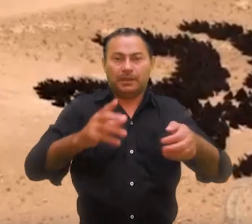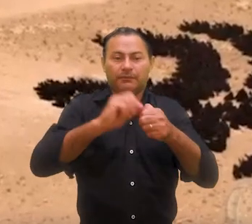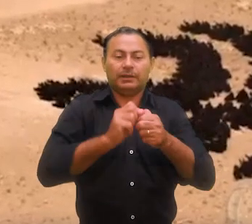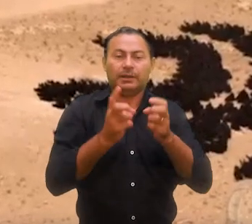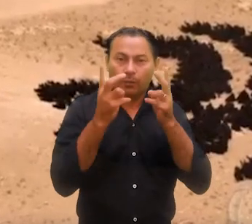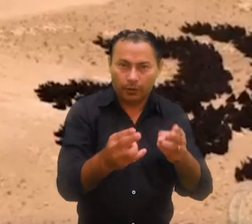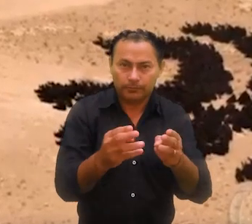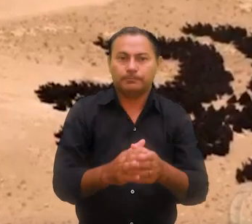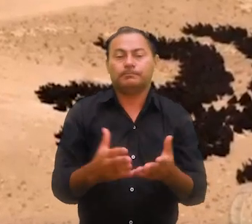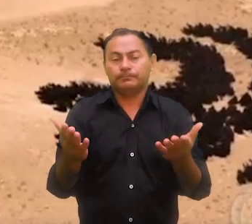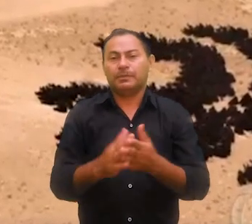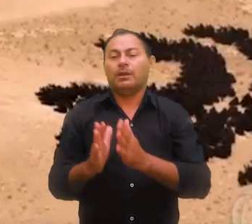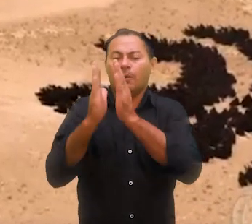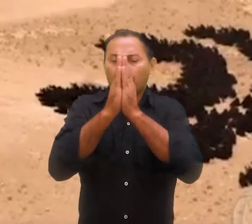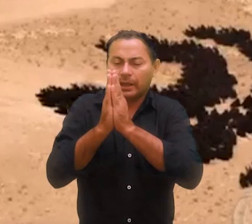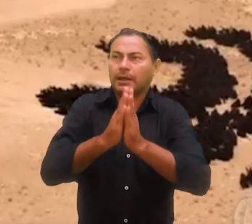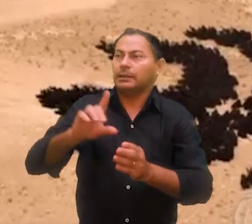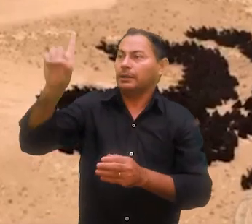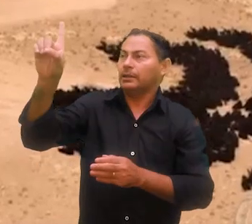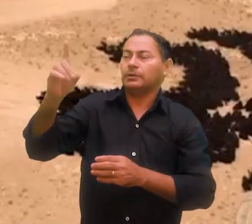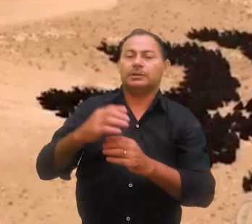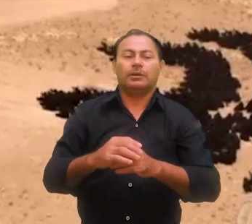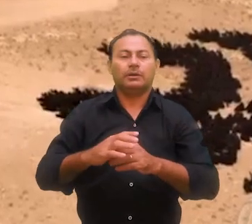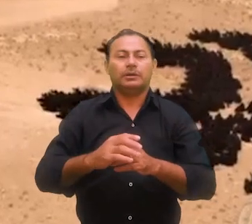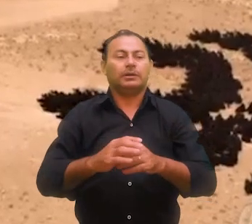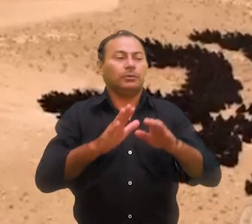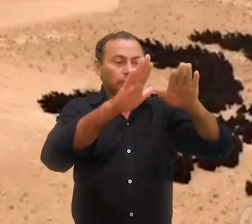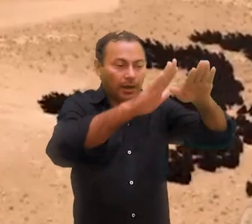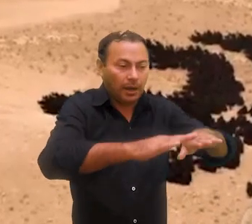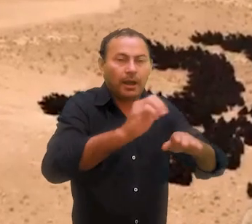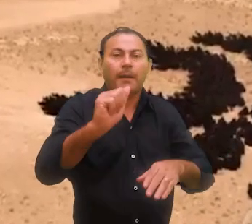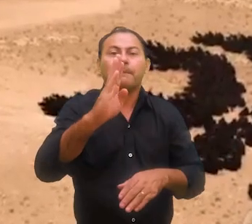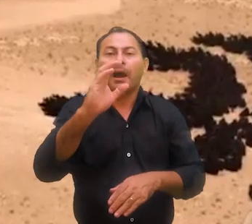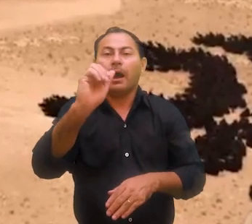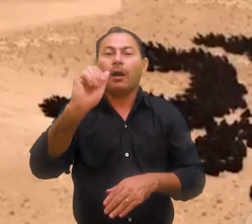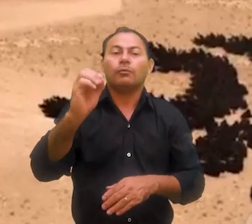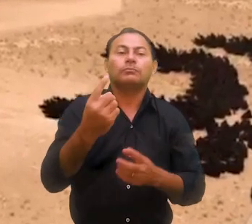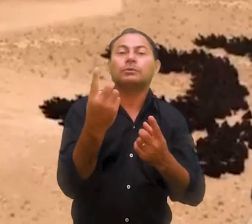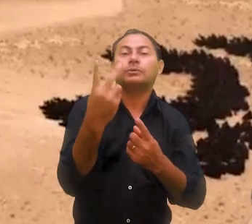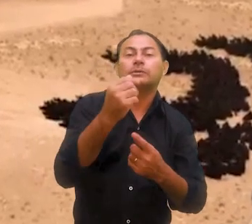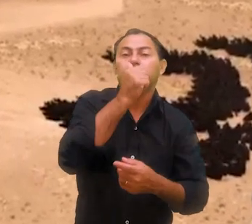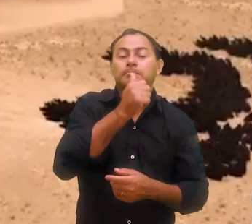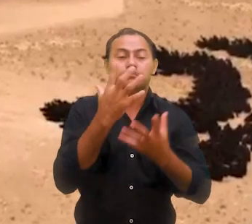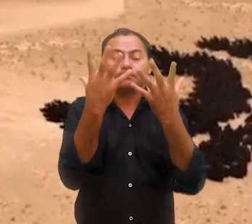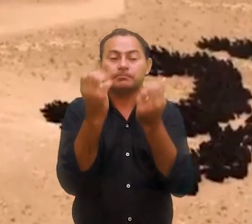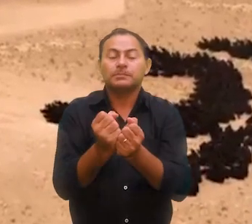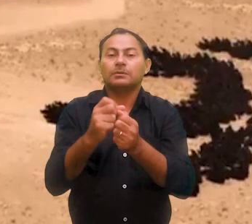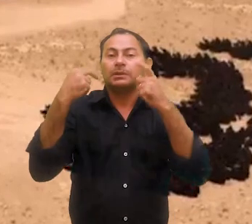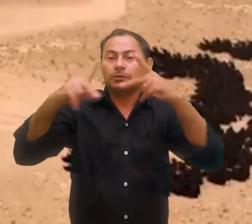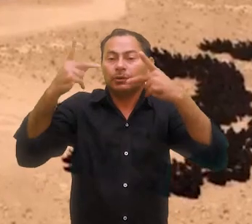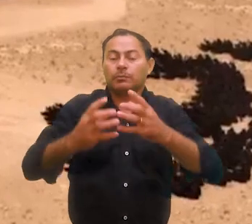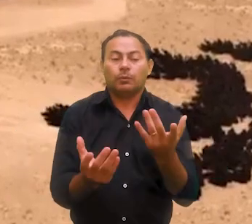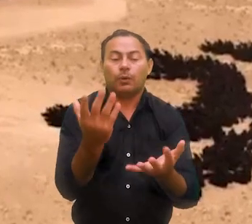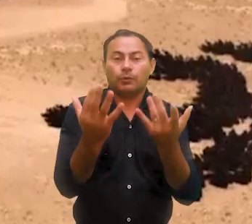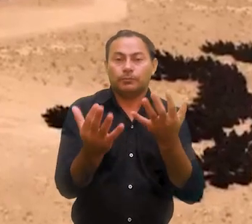no altar e ele faria o mesmo. Ele oraria a Deus e eles a Baal, e veriam qual dos dois sacrifícios seria